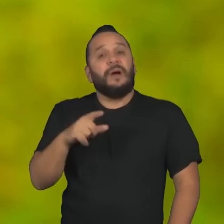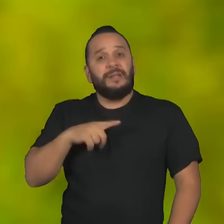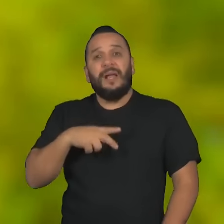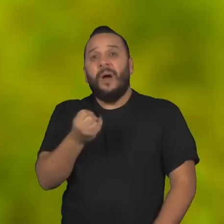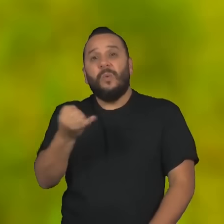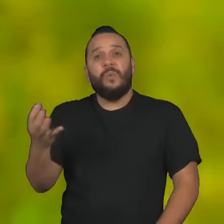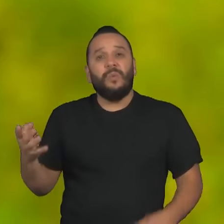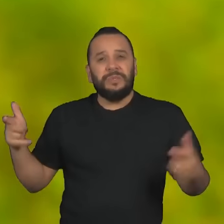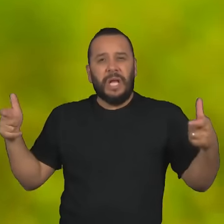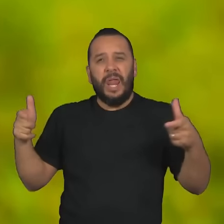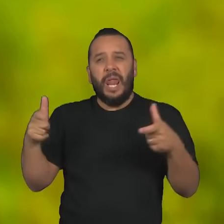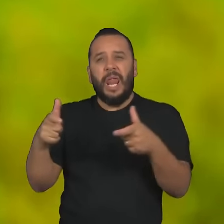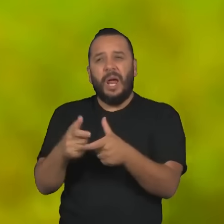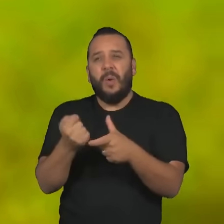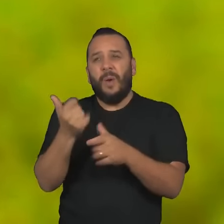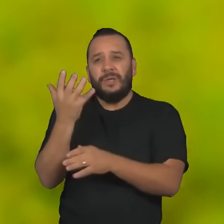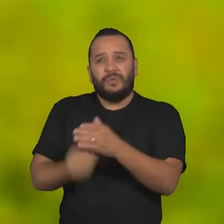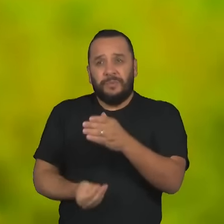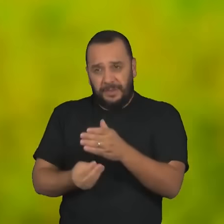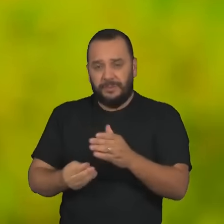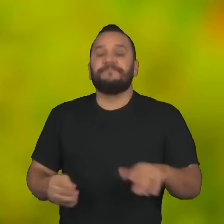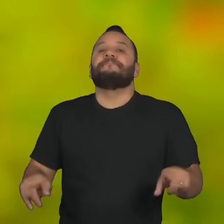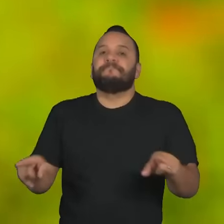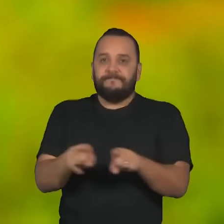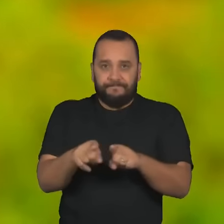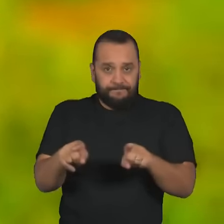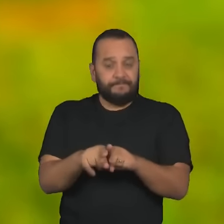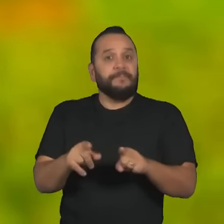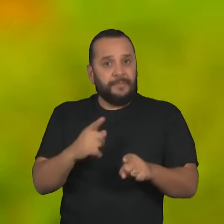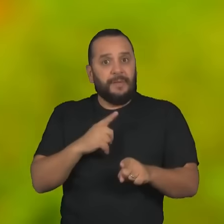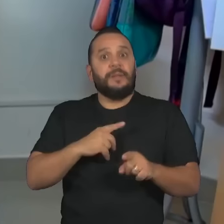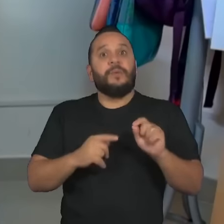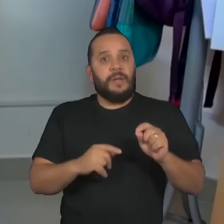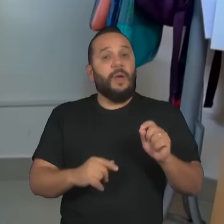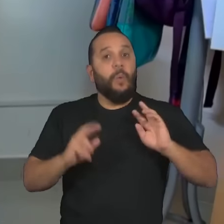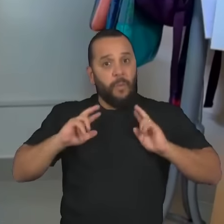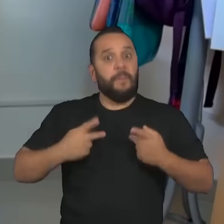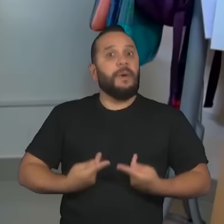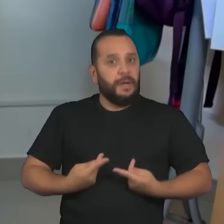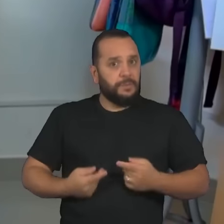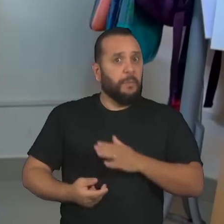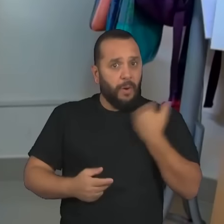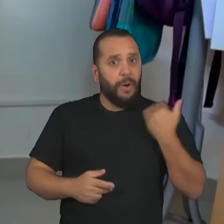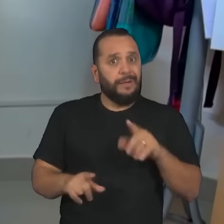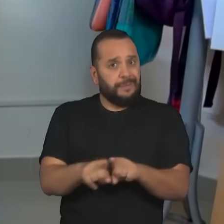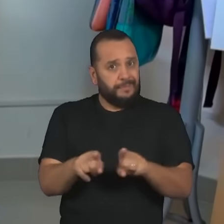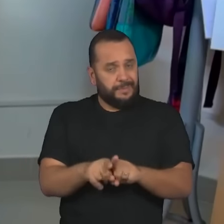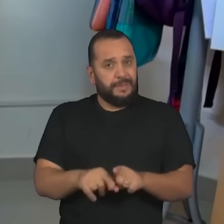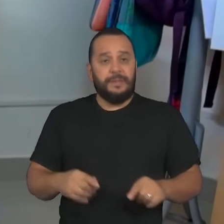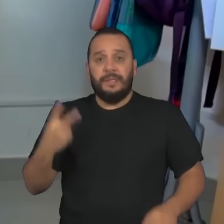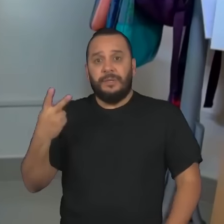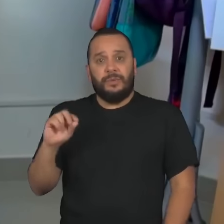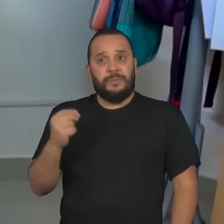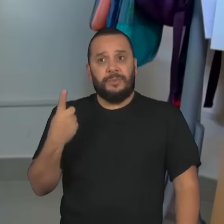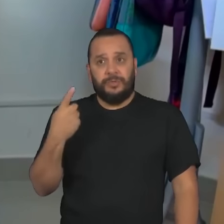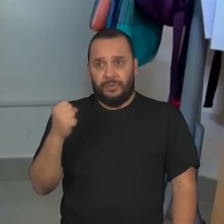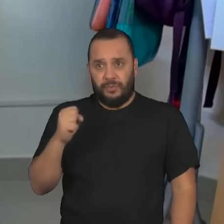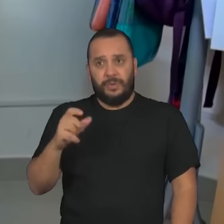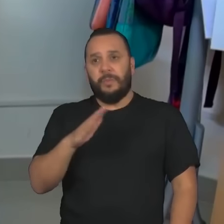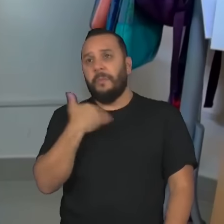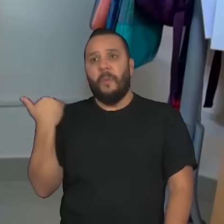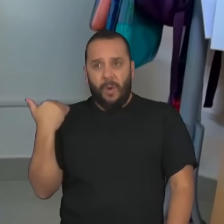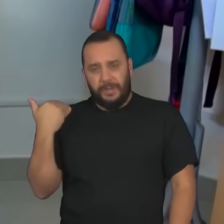de extinção. A de seres humanos foi quantificada. Em 2018, o número de mortes por evento extremo de chuva